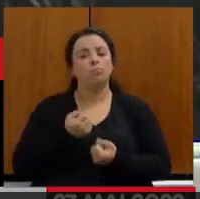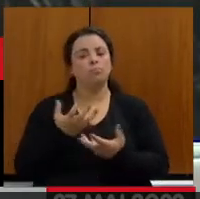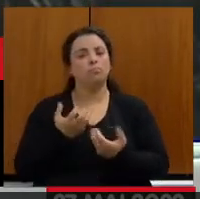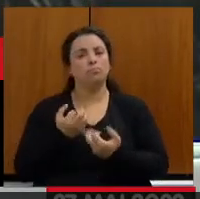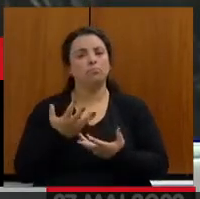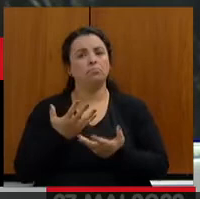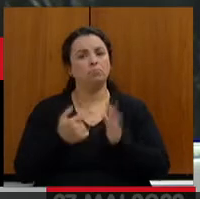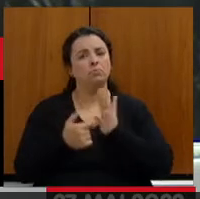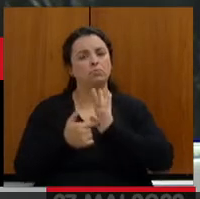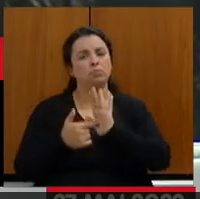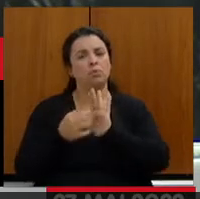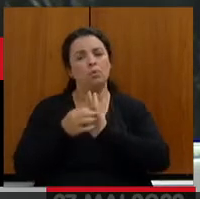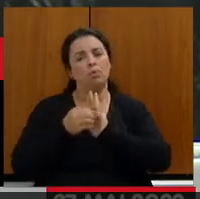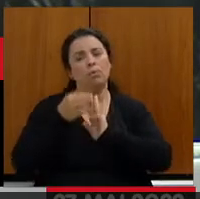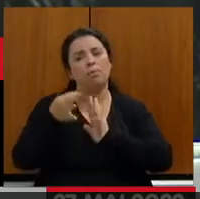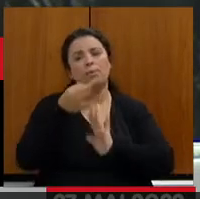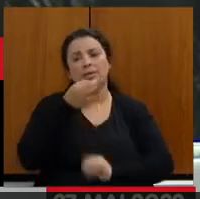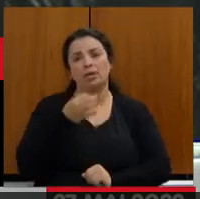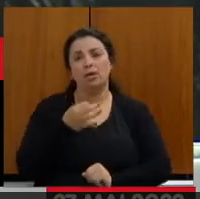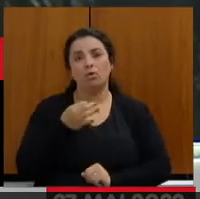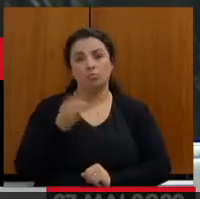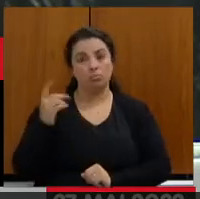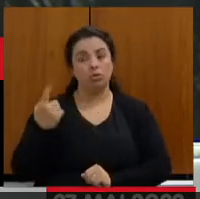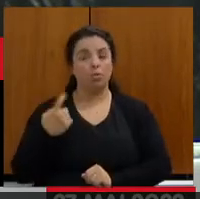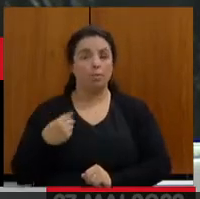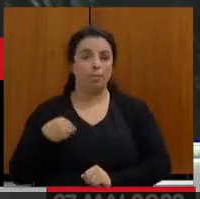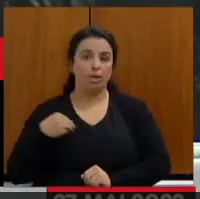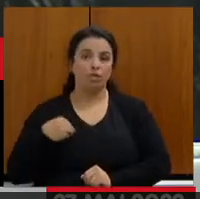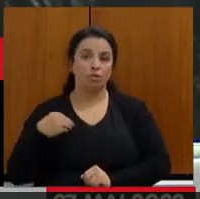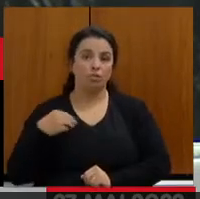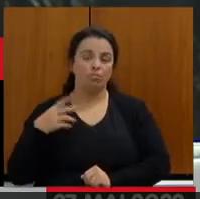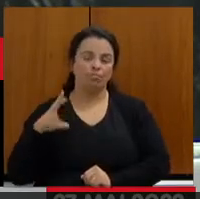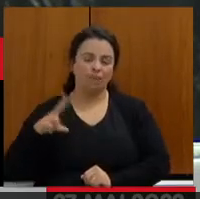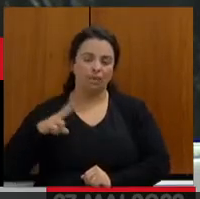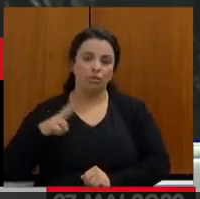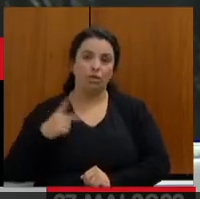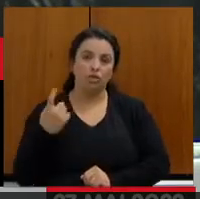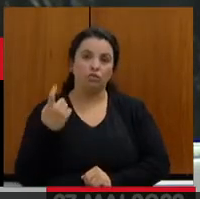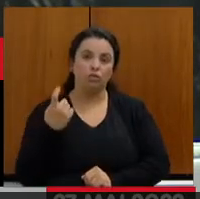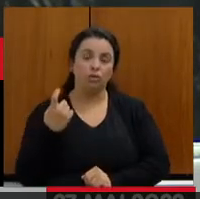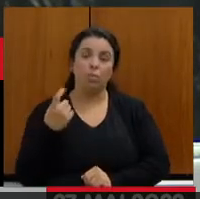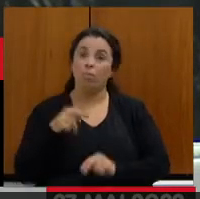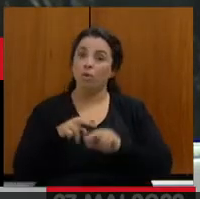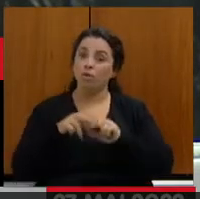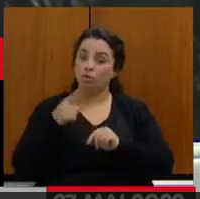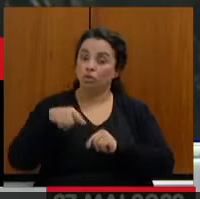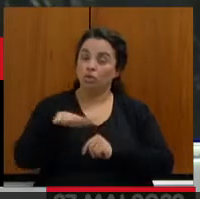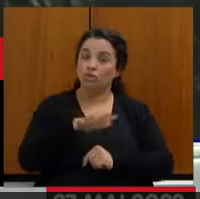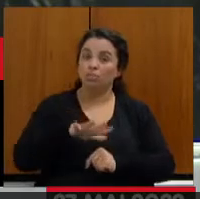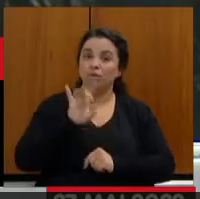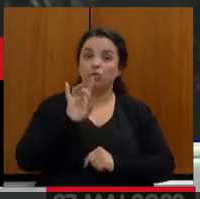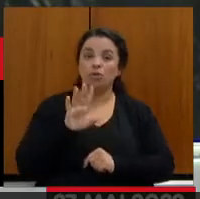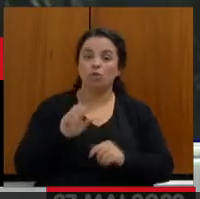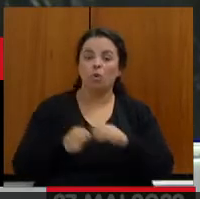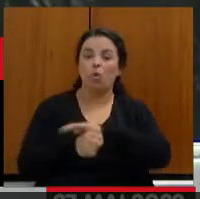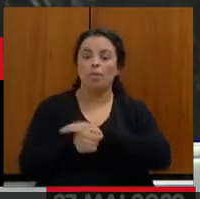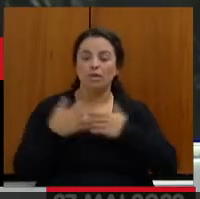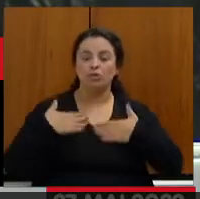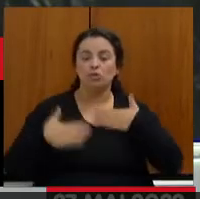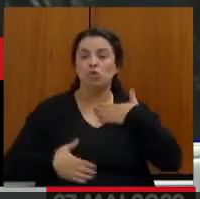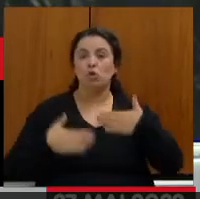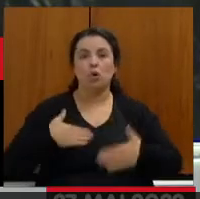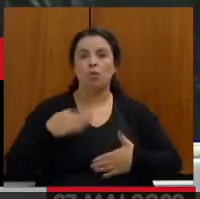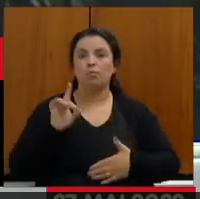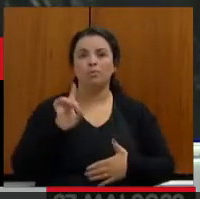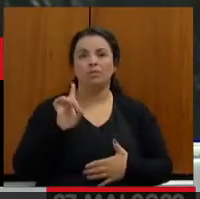individual para que nosso espaço e não seja apenas a ocupação por corpos seja